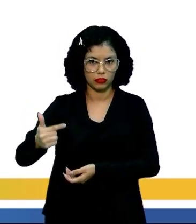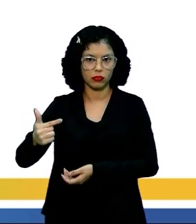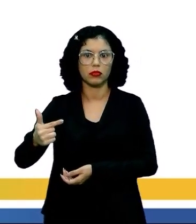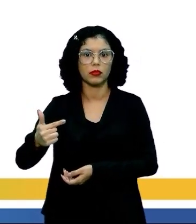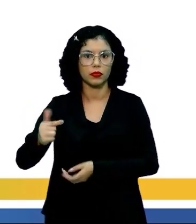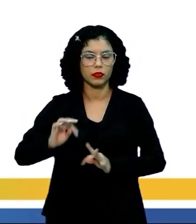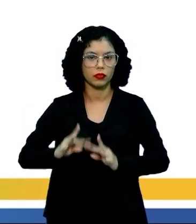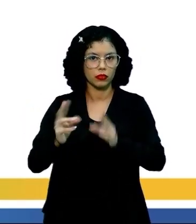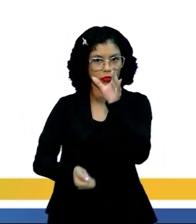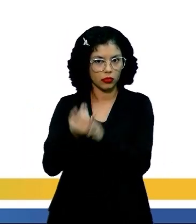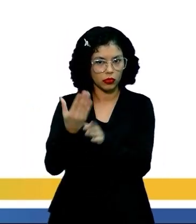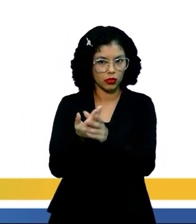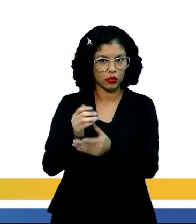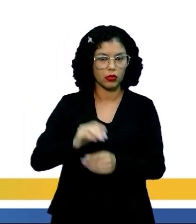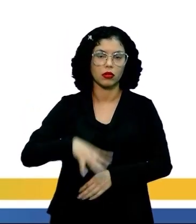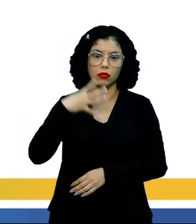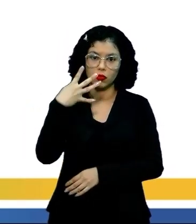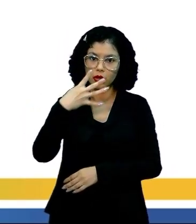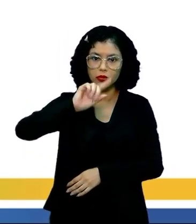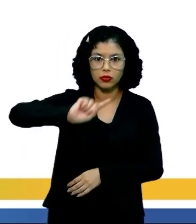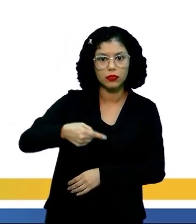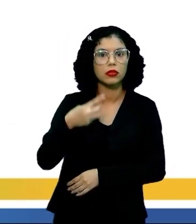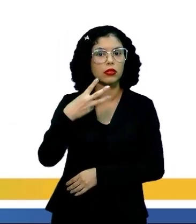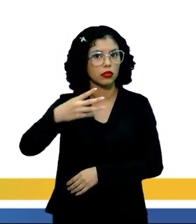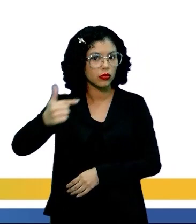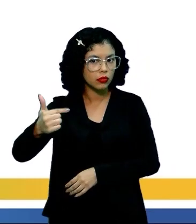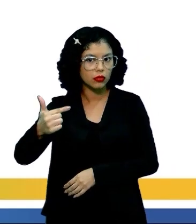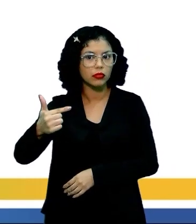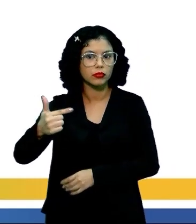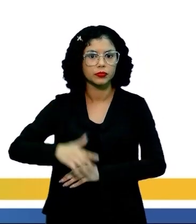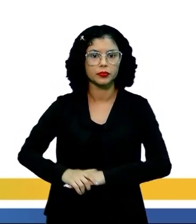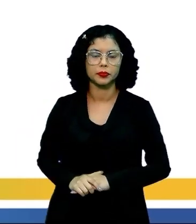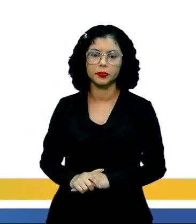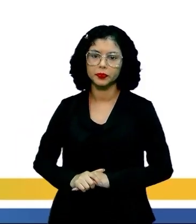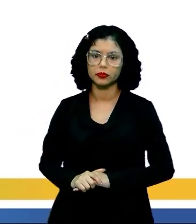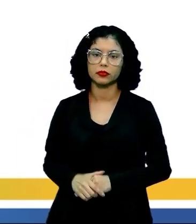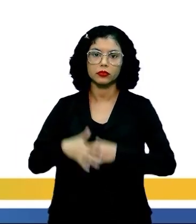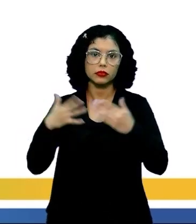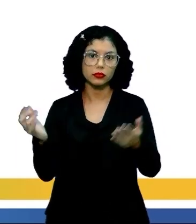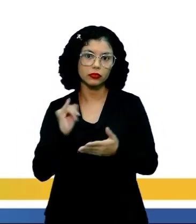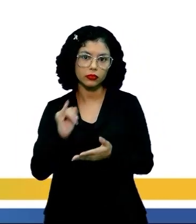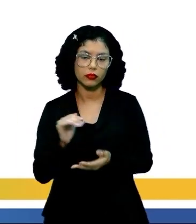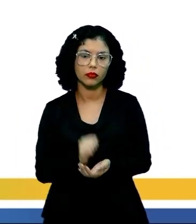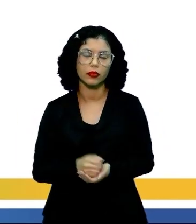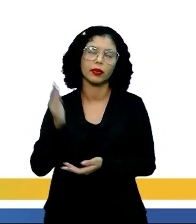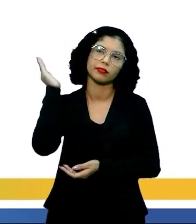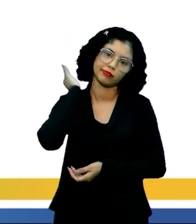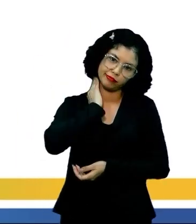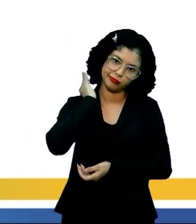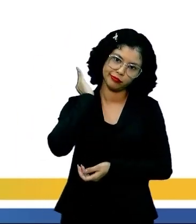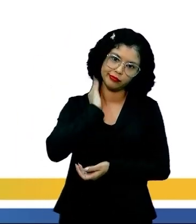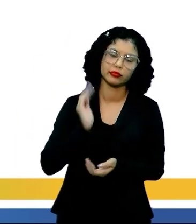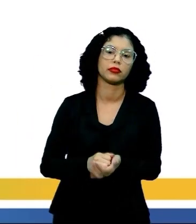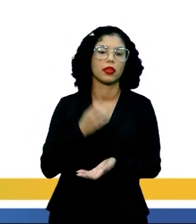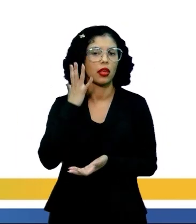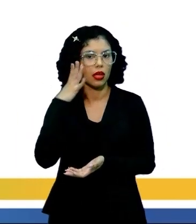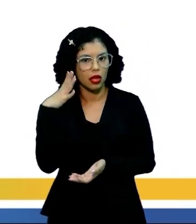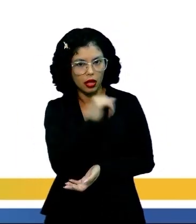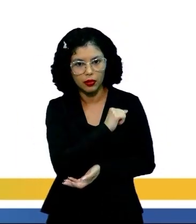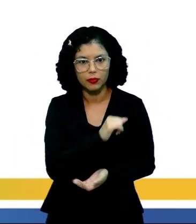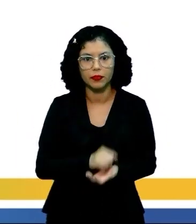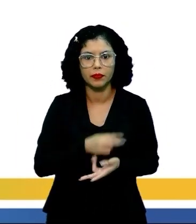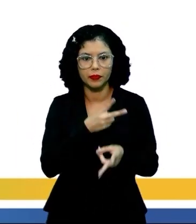que a produção vai para 4,32 quilos de recheio. Se você tem preguiça e quer ser inteligente no